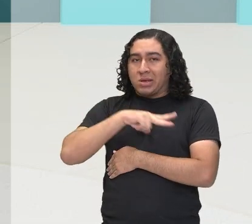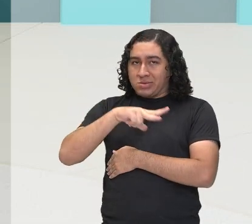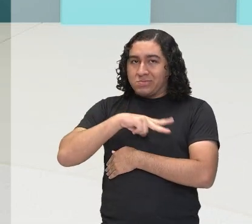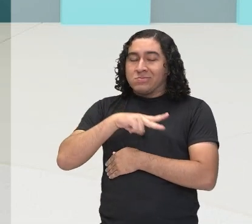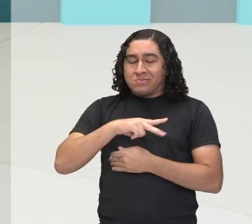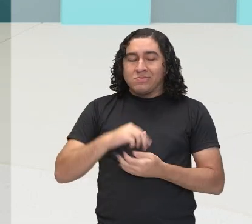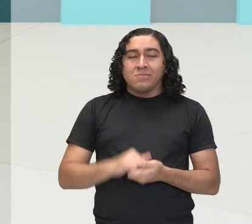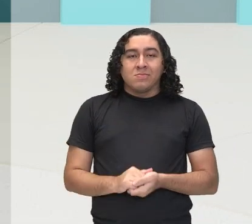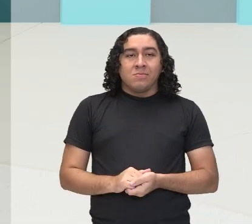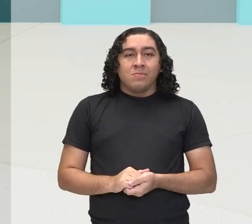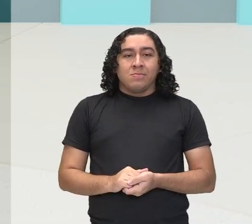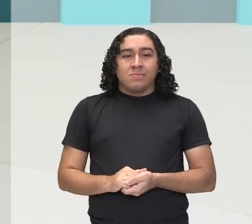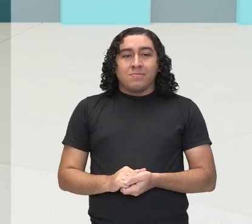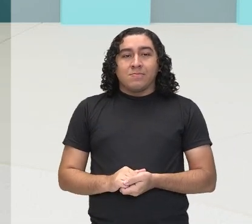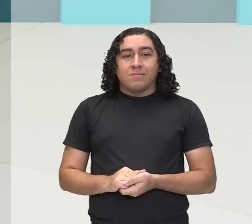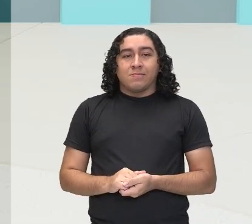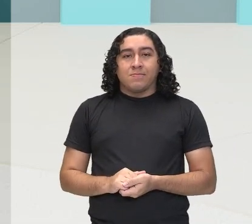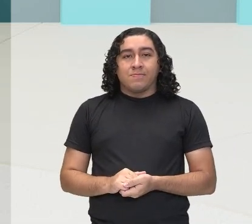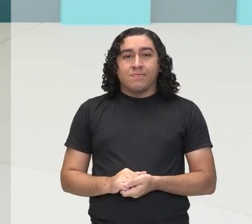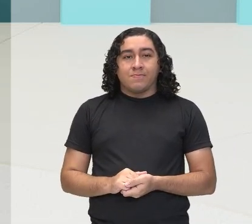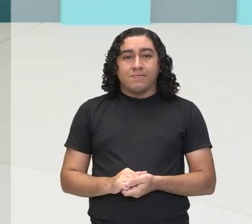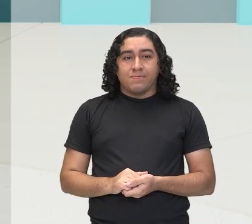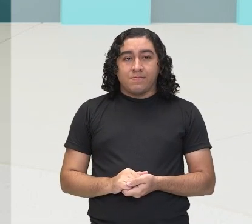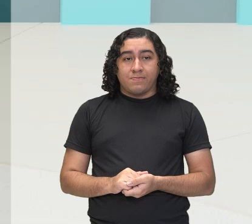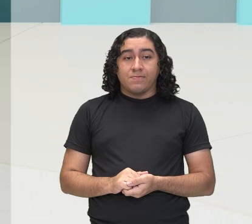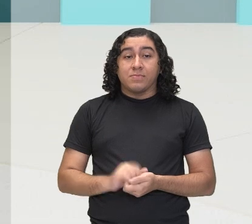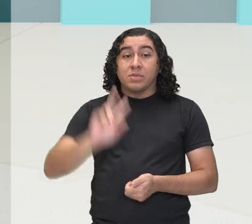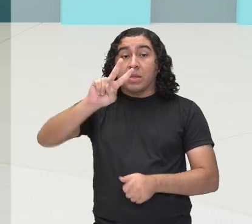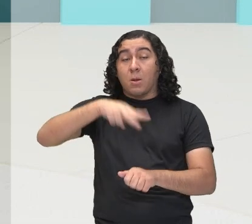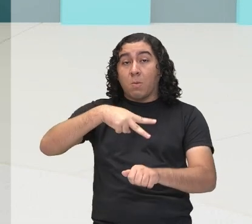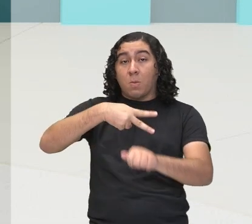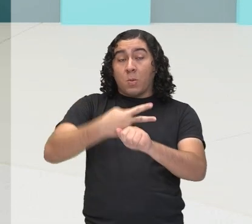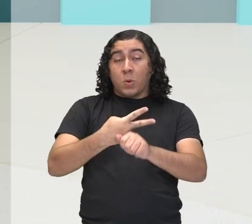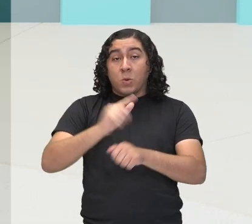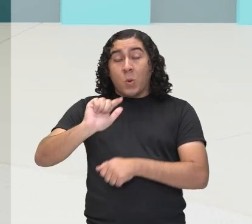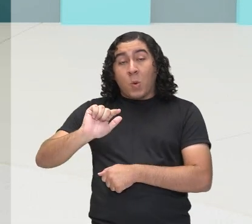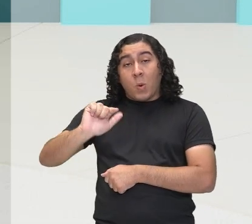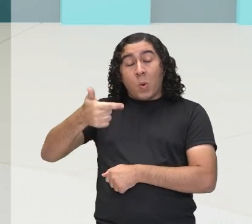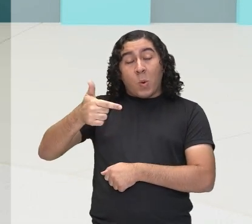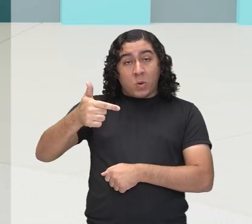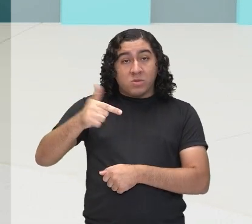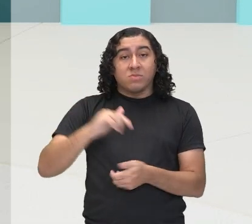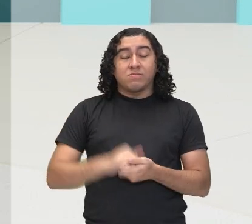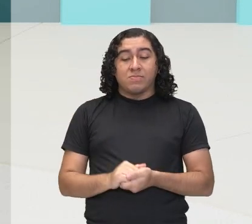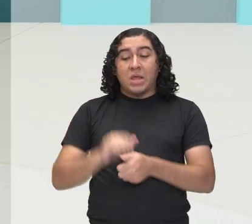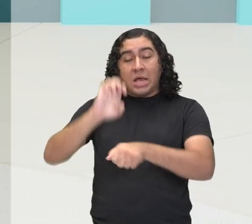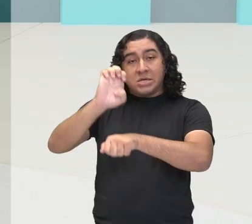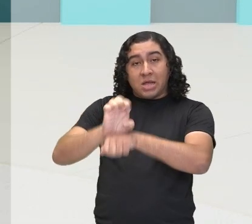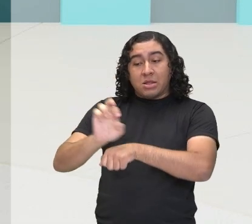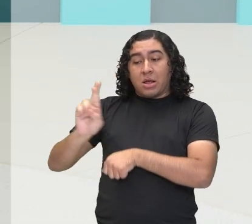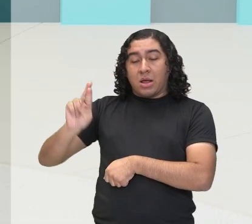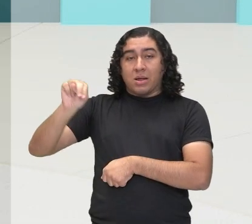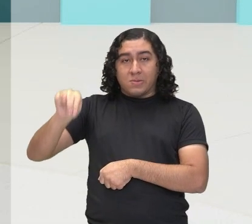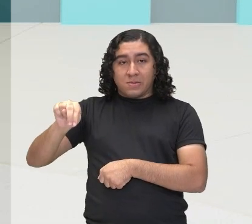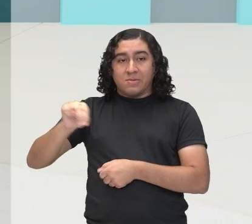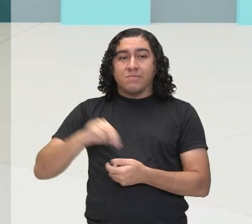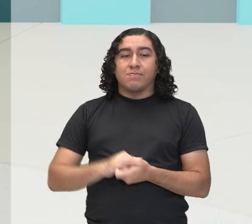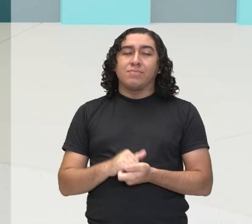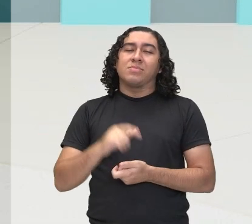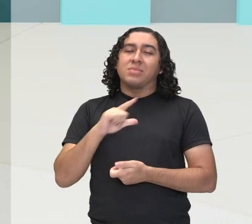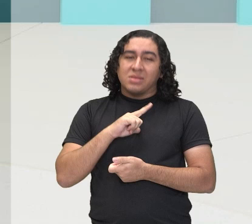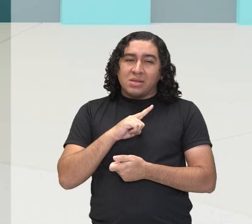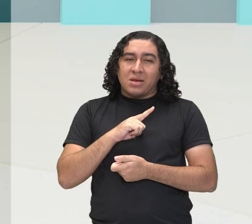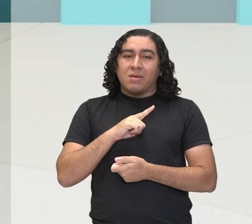caracterização bem diferente. E depois vamos ao Rio Grande do Norte, que ele recebe